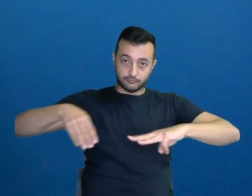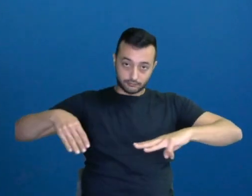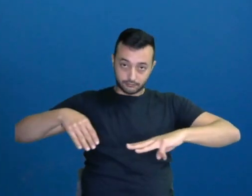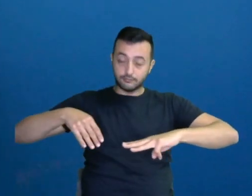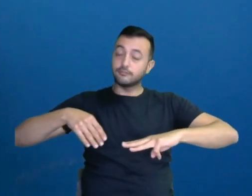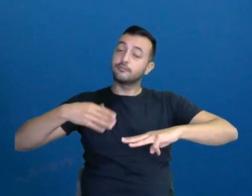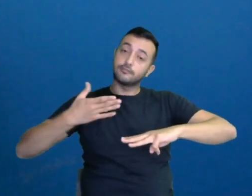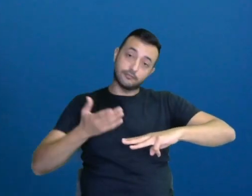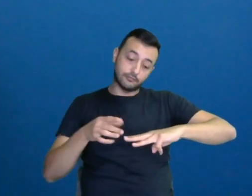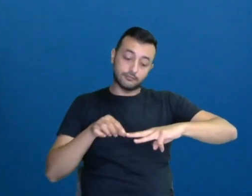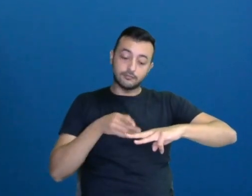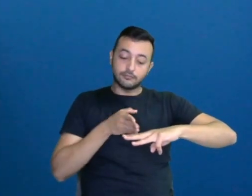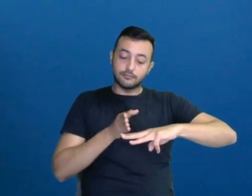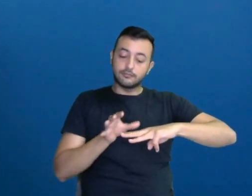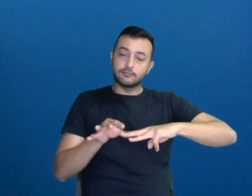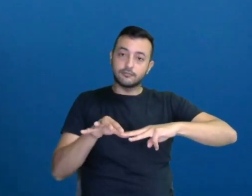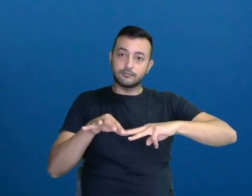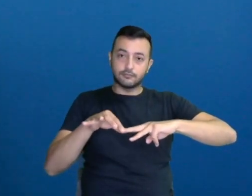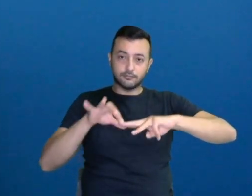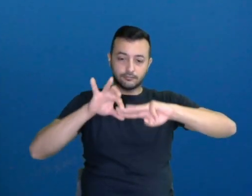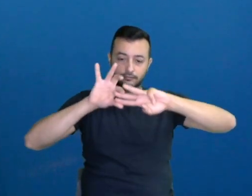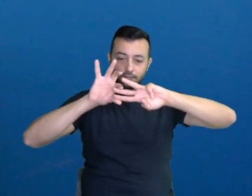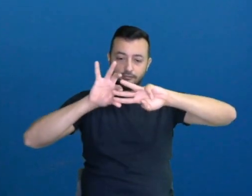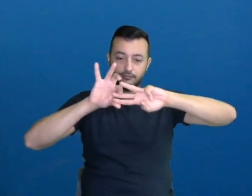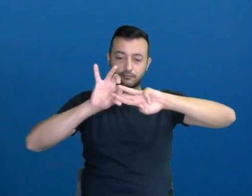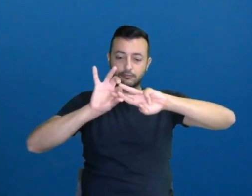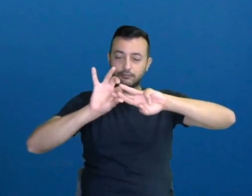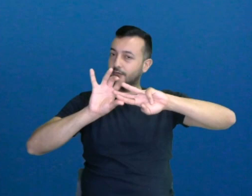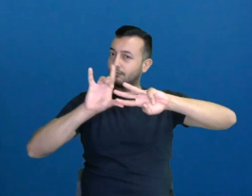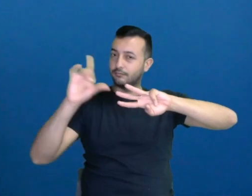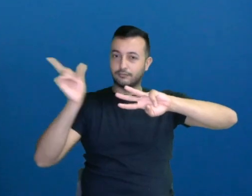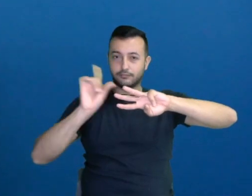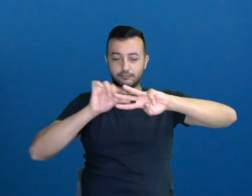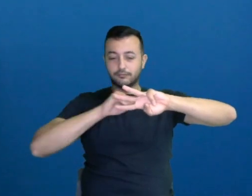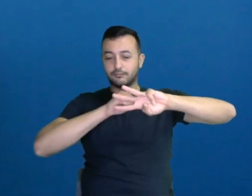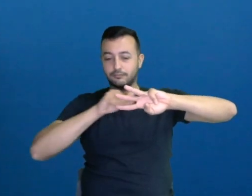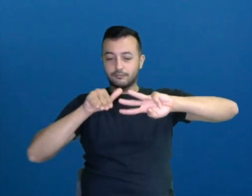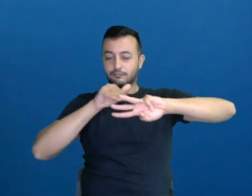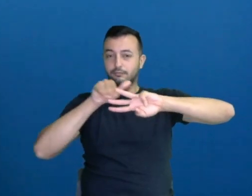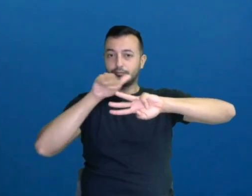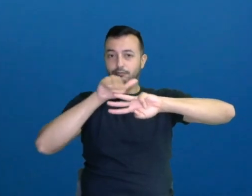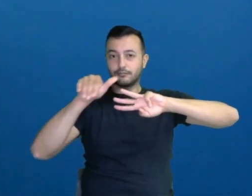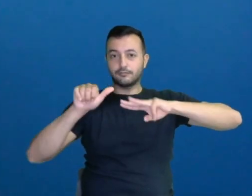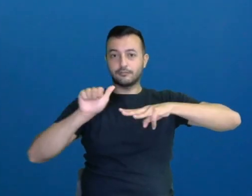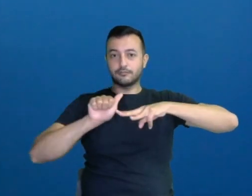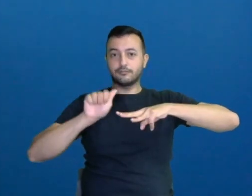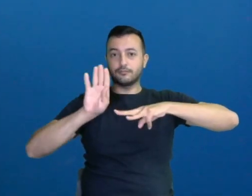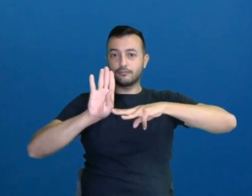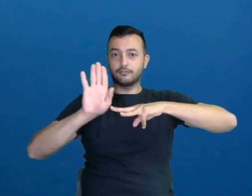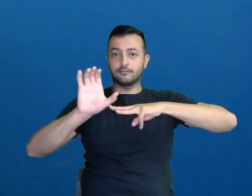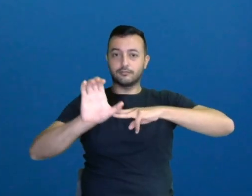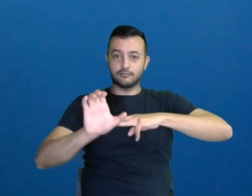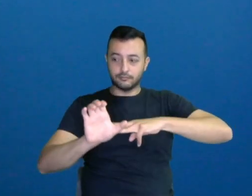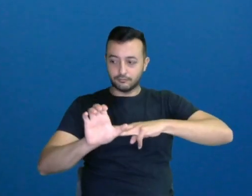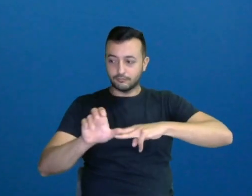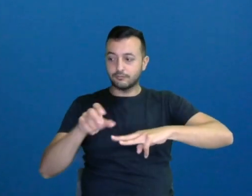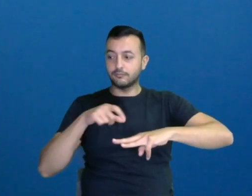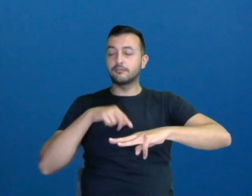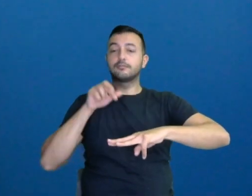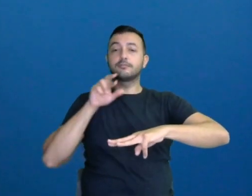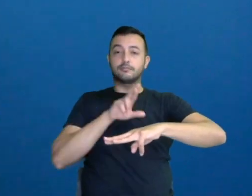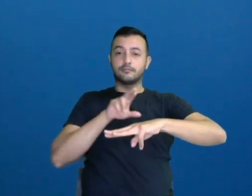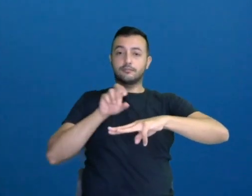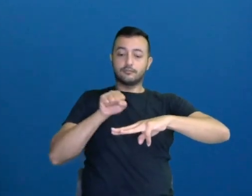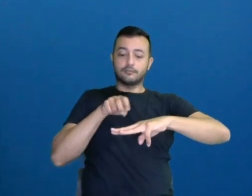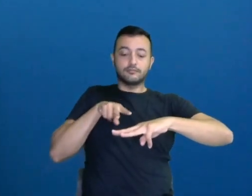posicionadas de modo que elas não se tocam. No caso aqui, as retas A, B e C. E as retas R e S